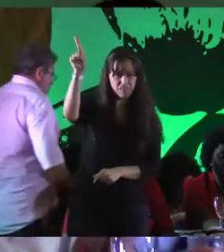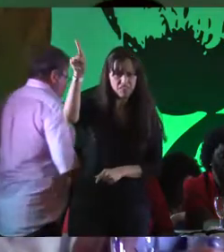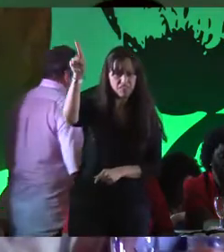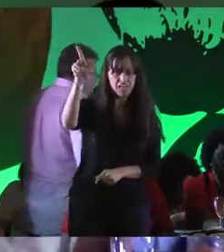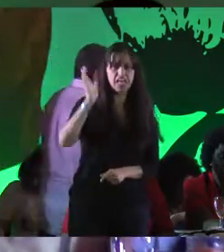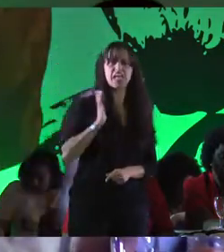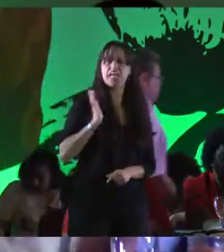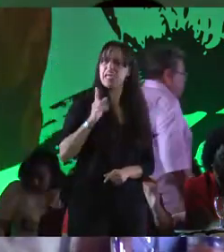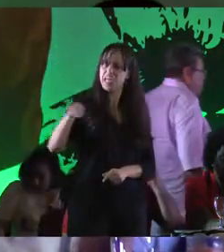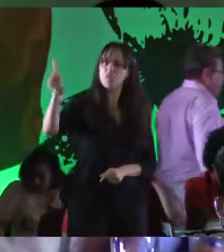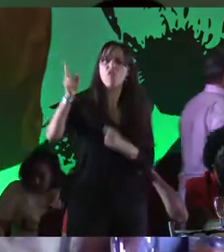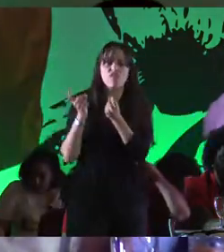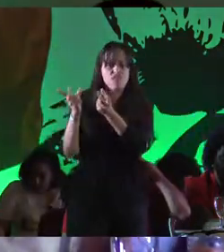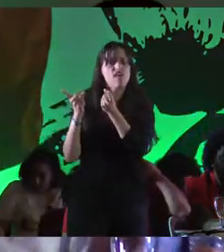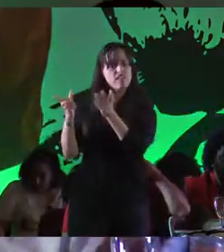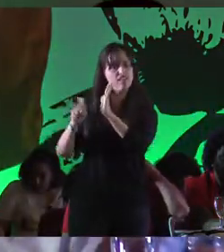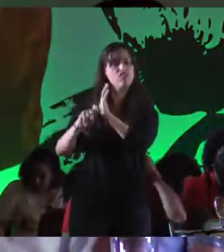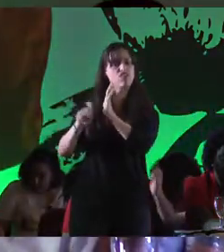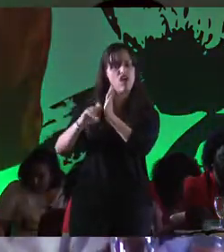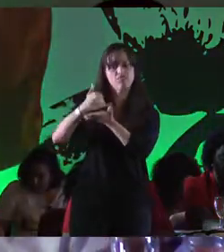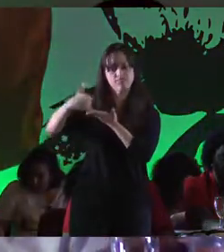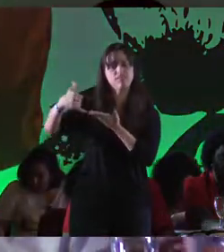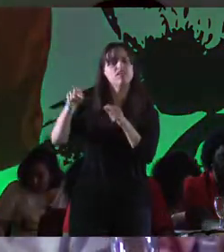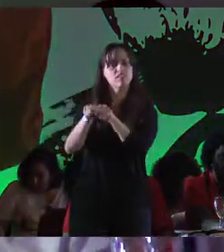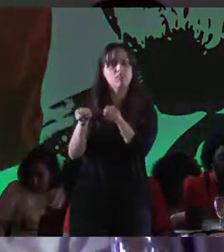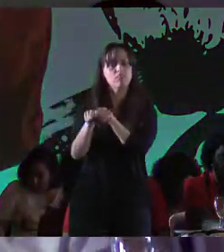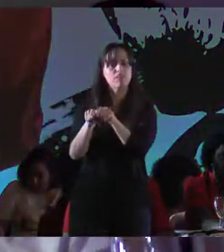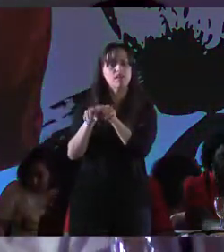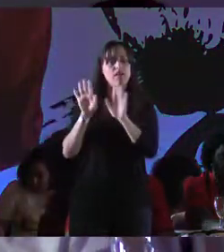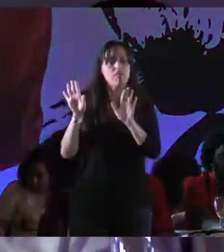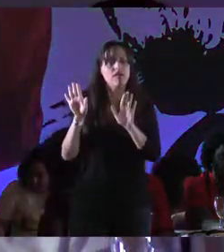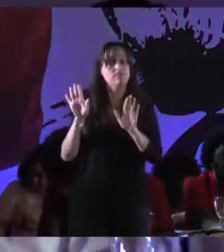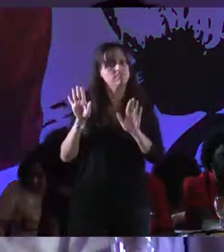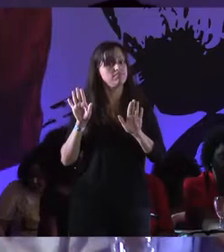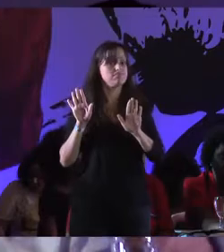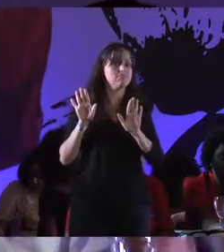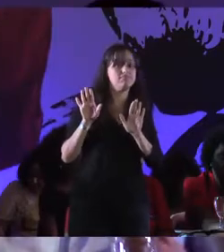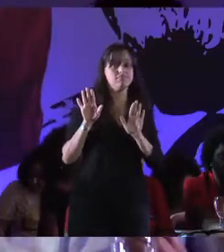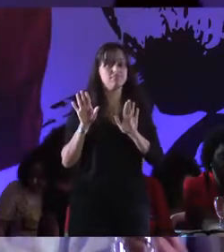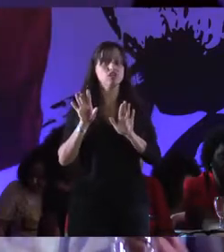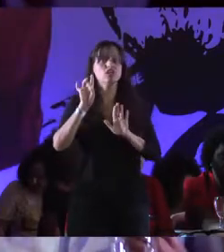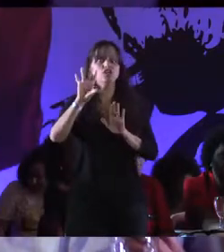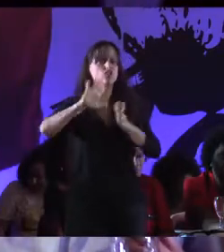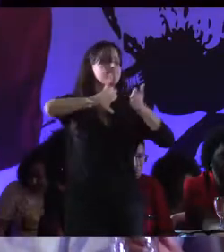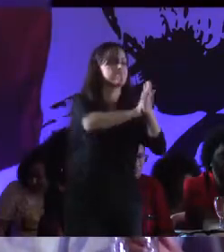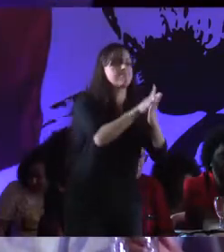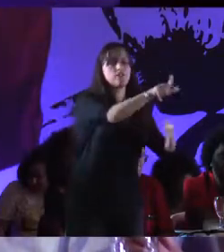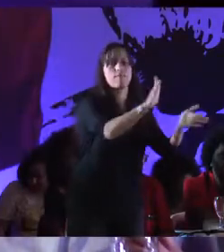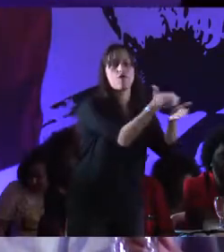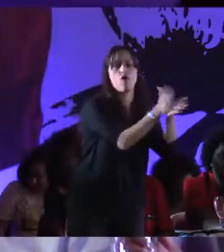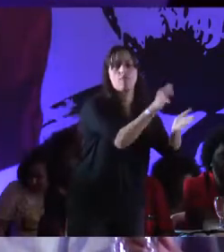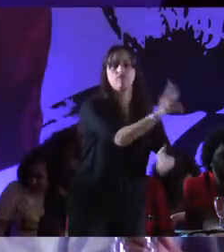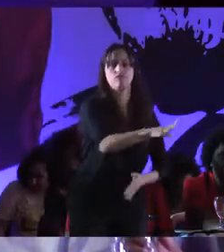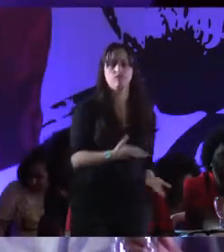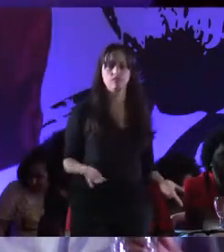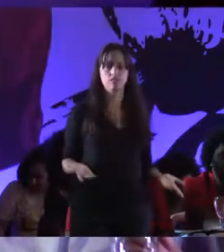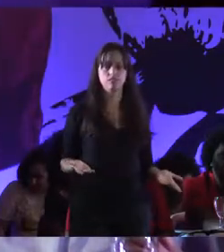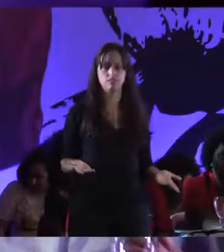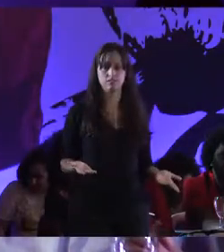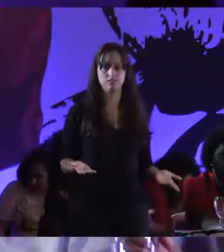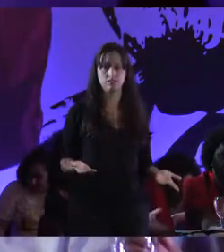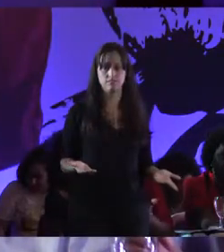vendem drogas também. Mas eles só entram daquela forma nas comunidades pobres. Falo uma coisa para vocês.